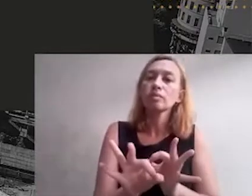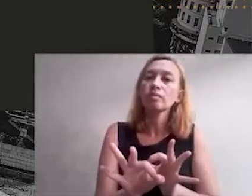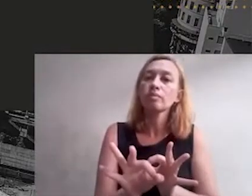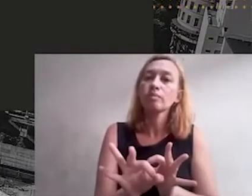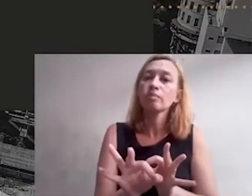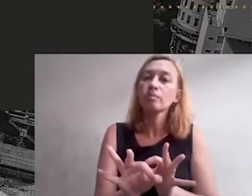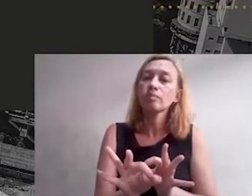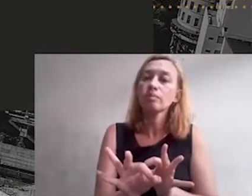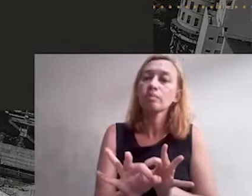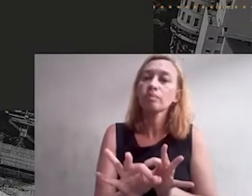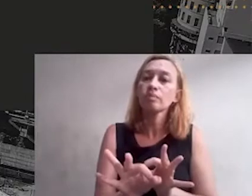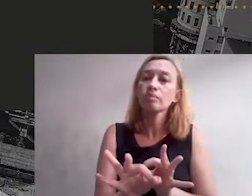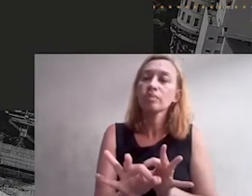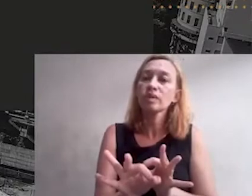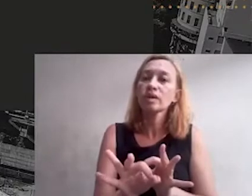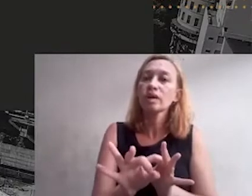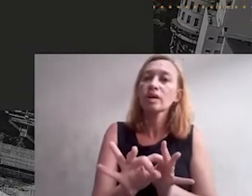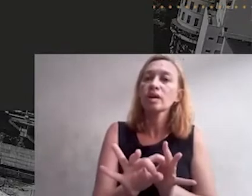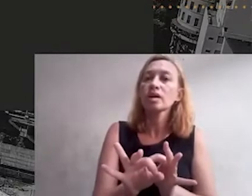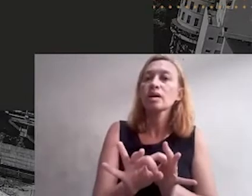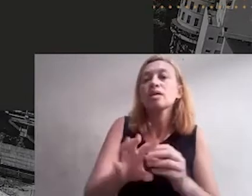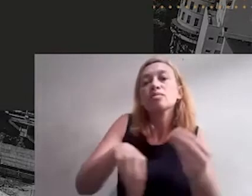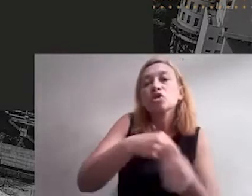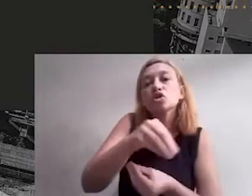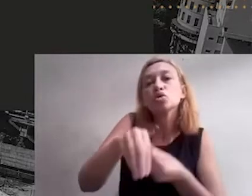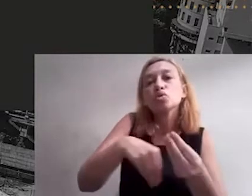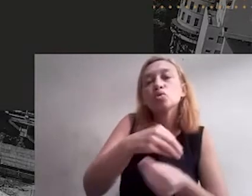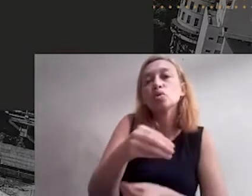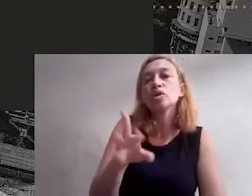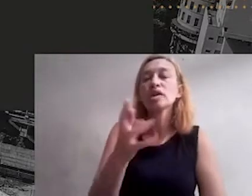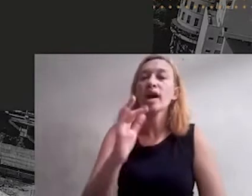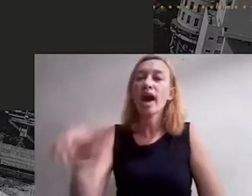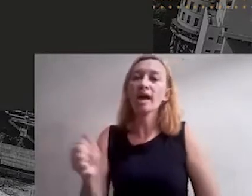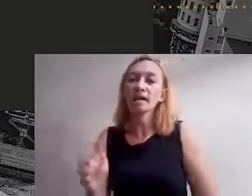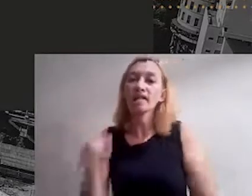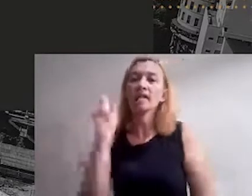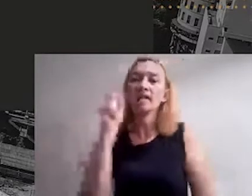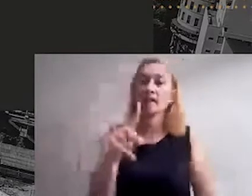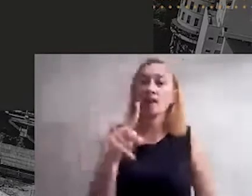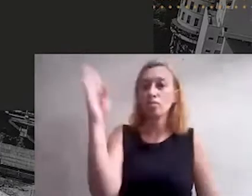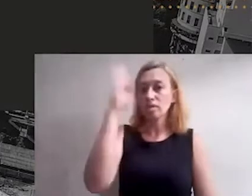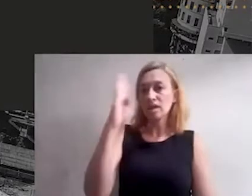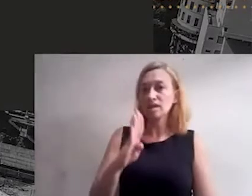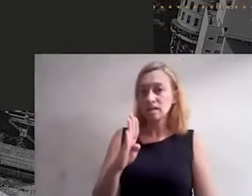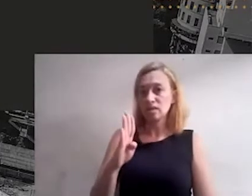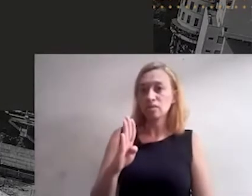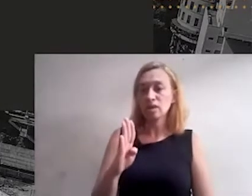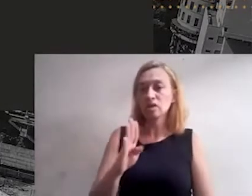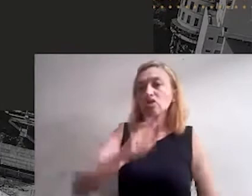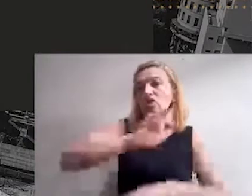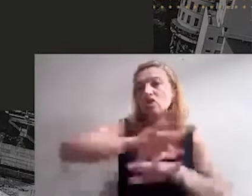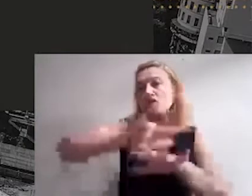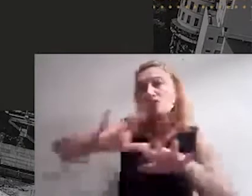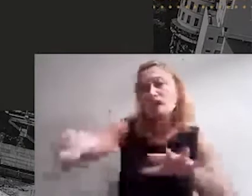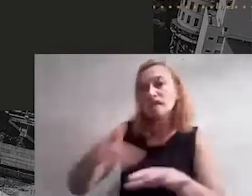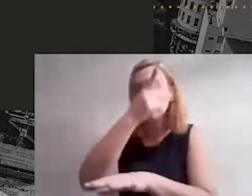dessa mistura de raças que é o Brasil. Então, isso é parte. Então, acho que a utopia é um pouco isso. E a